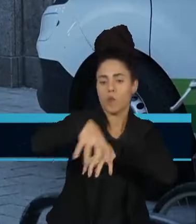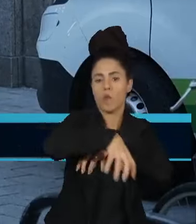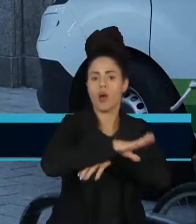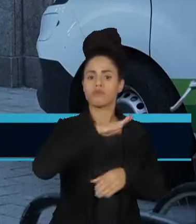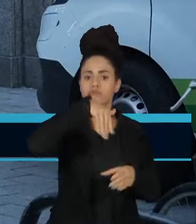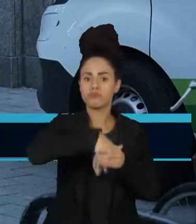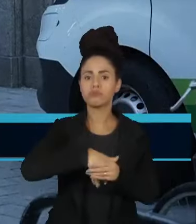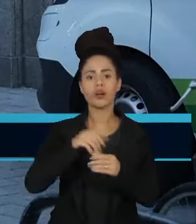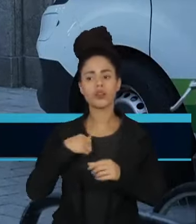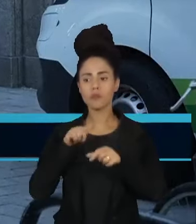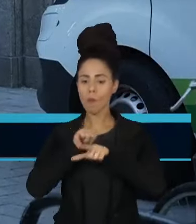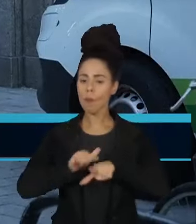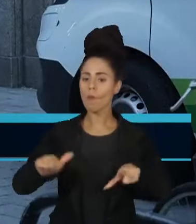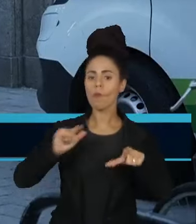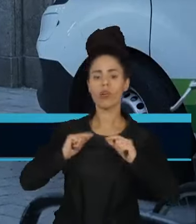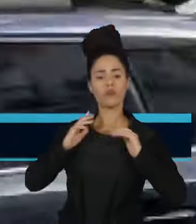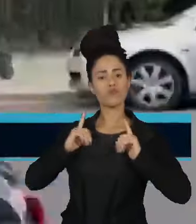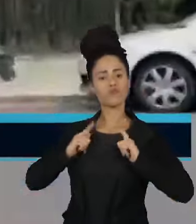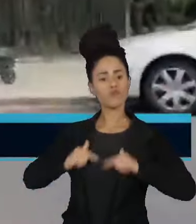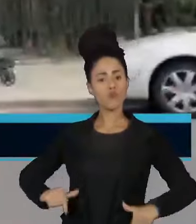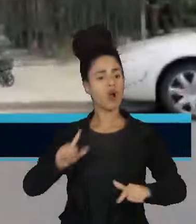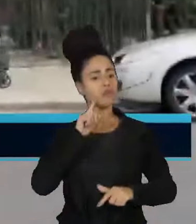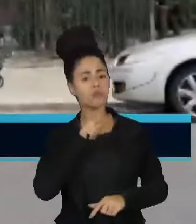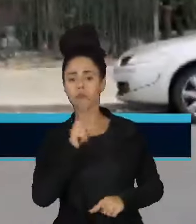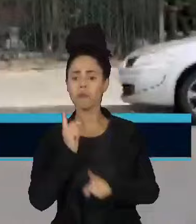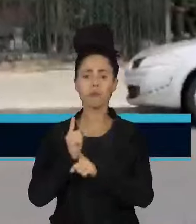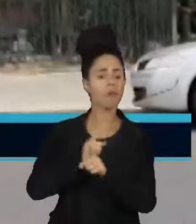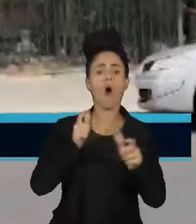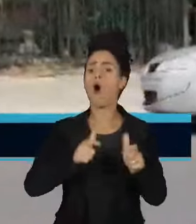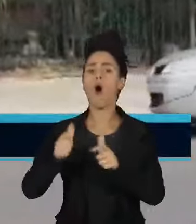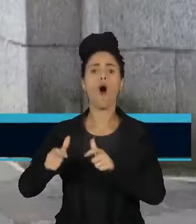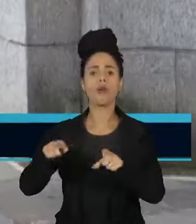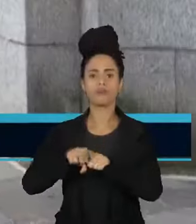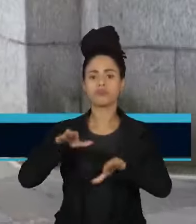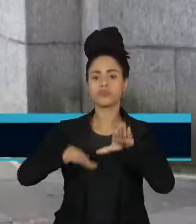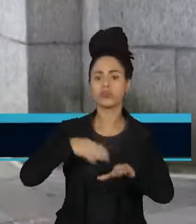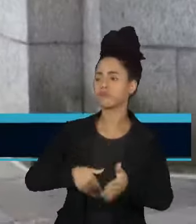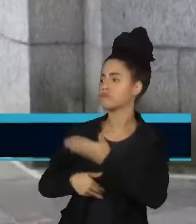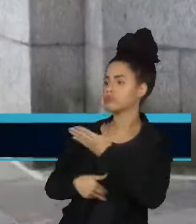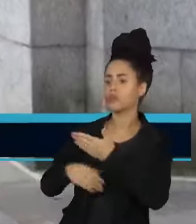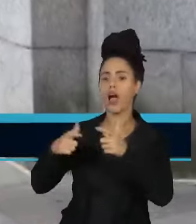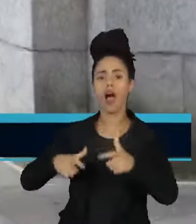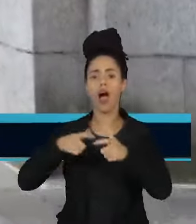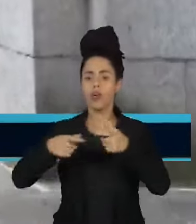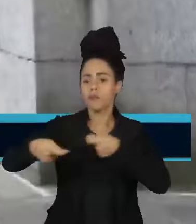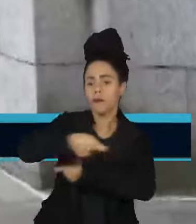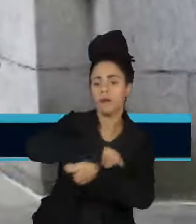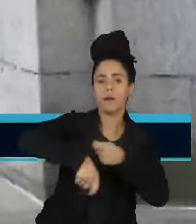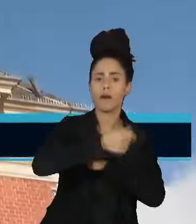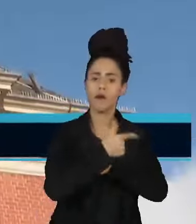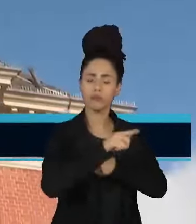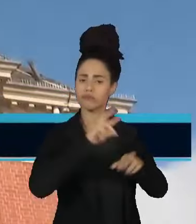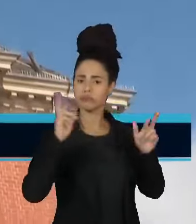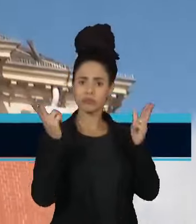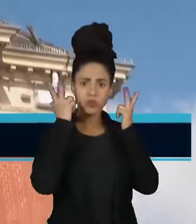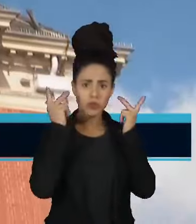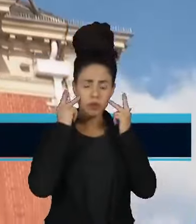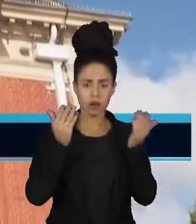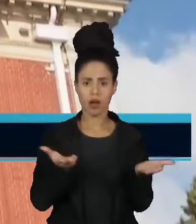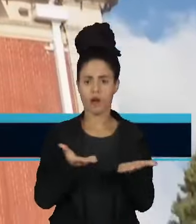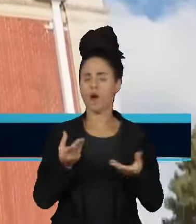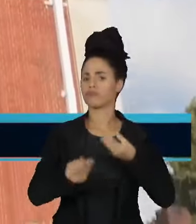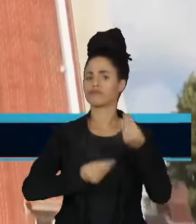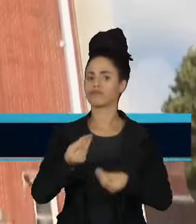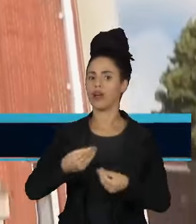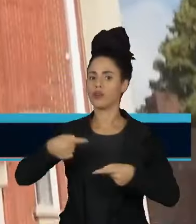são discretos difíceis de achar uns são pontos comerciais outros centros comunitários um temor dos